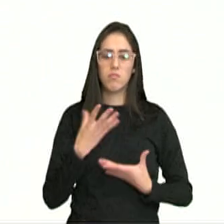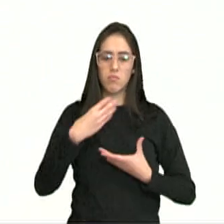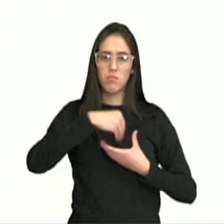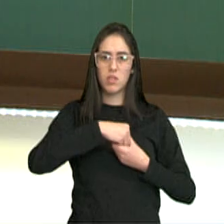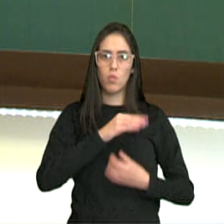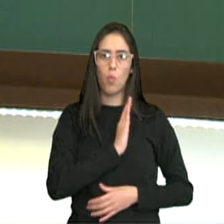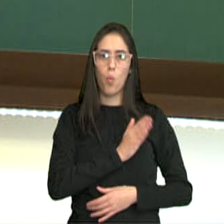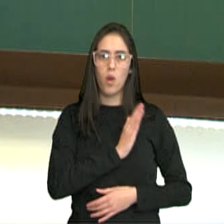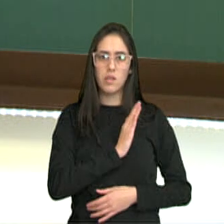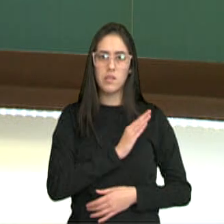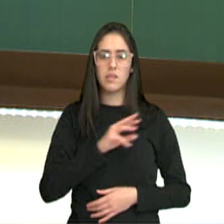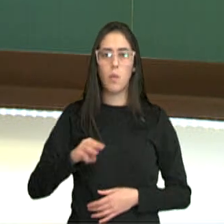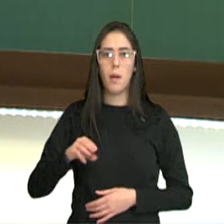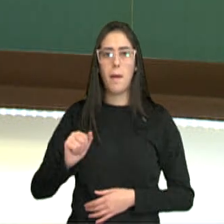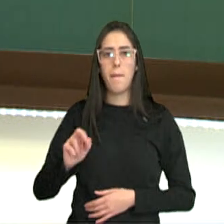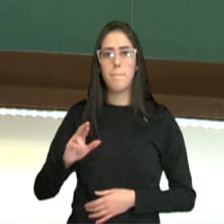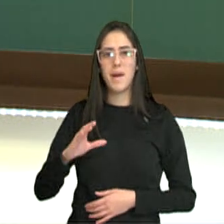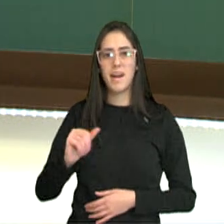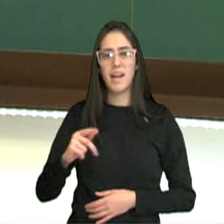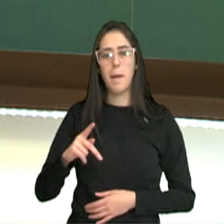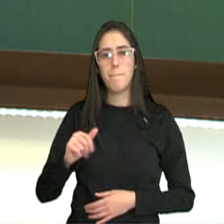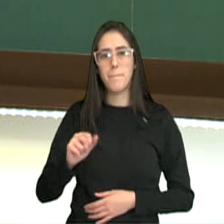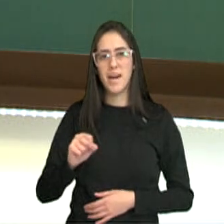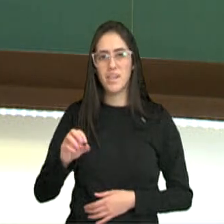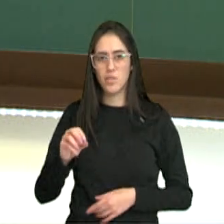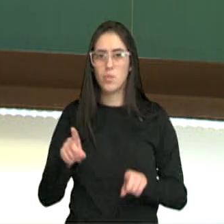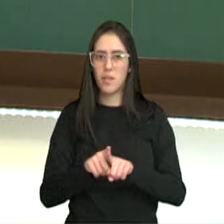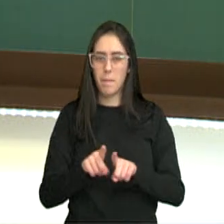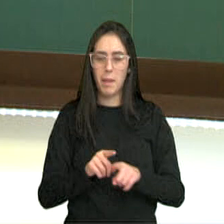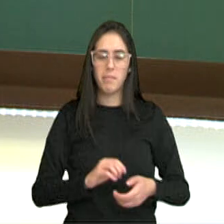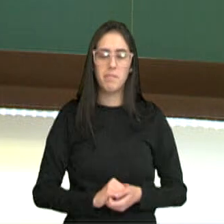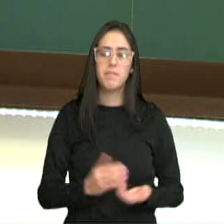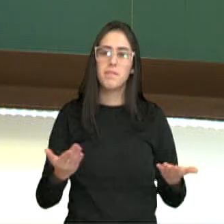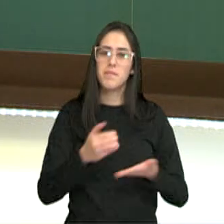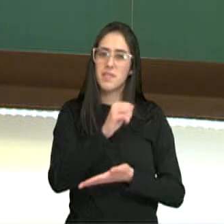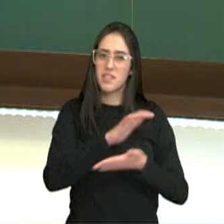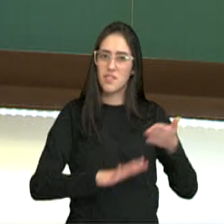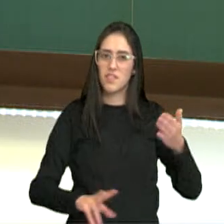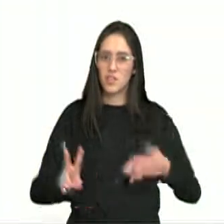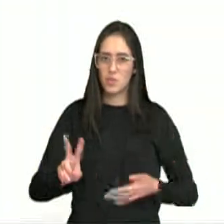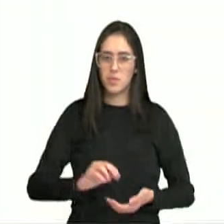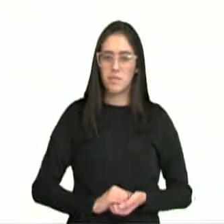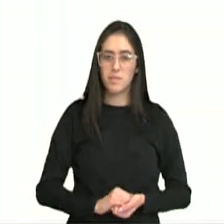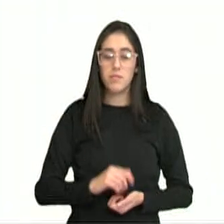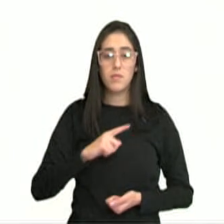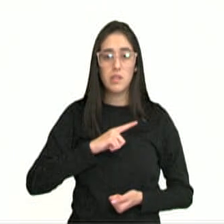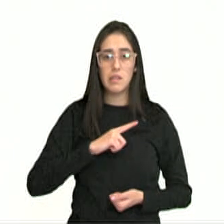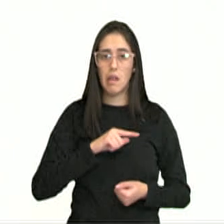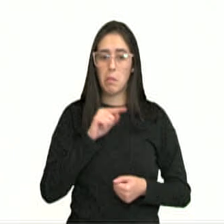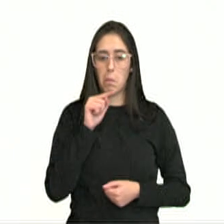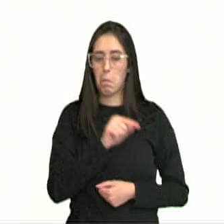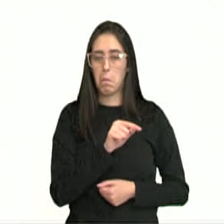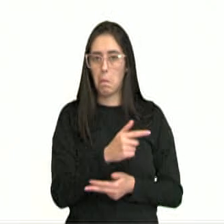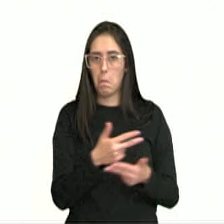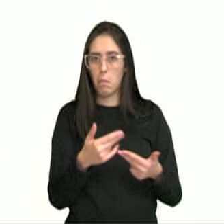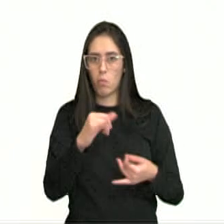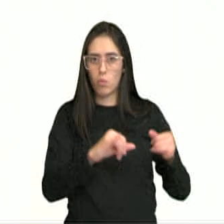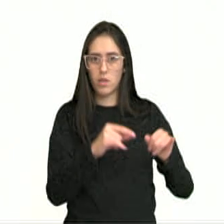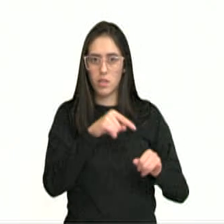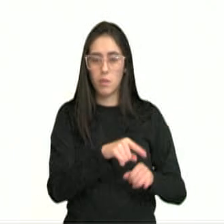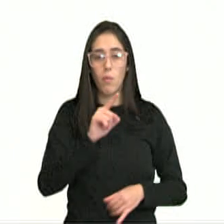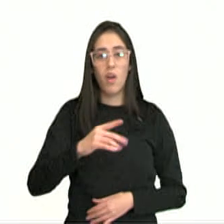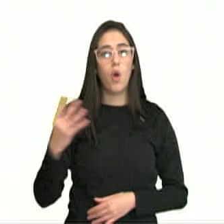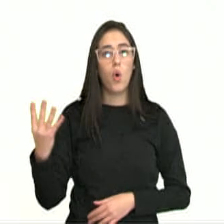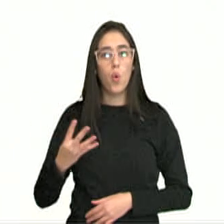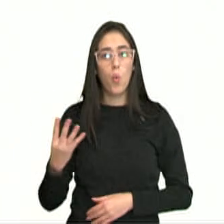artificiais. Vamos fazer a atividade 2 agora? Um determinado elemento químico pertence ao quarto